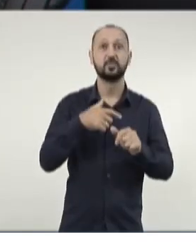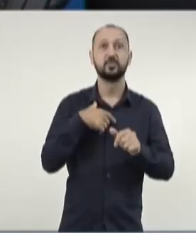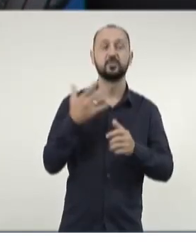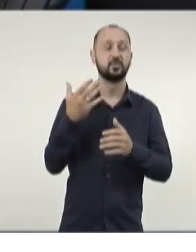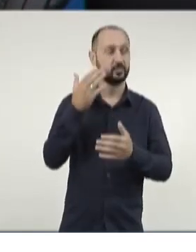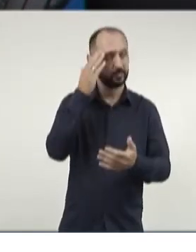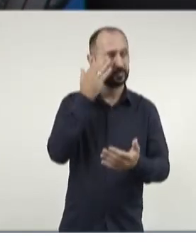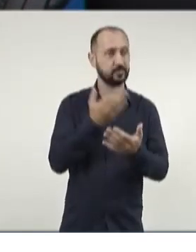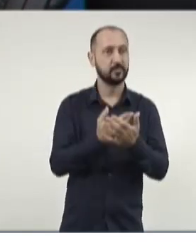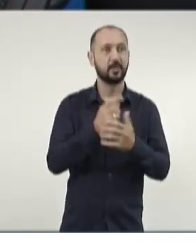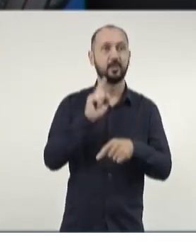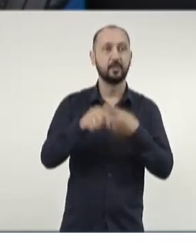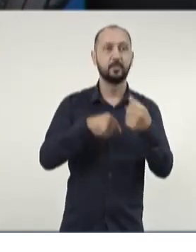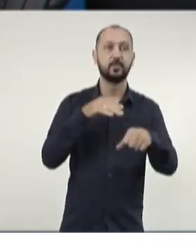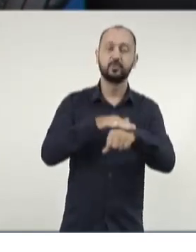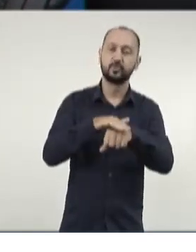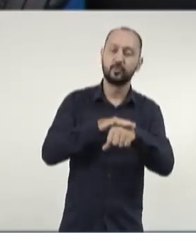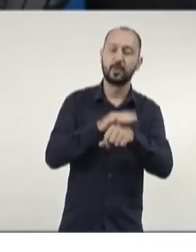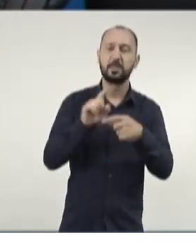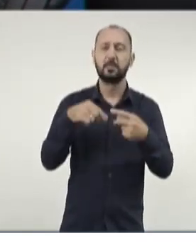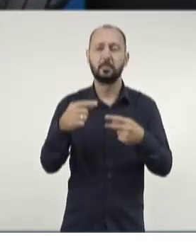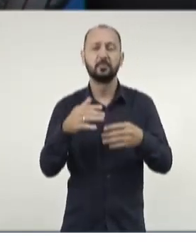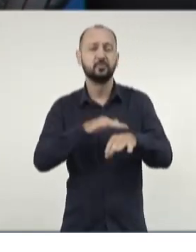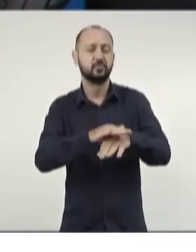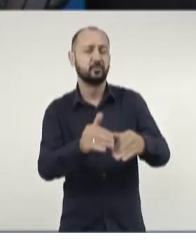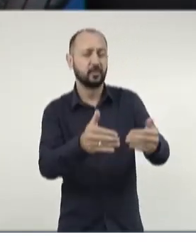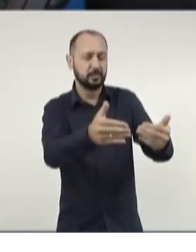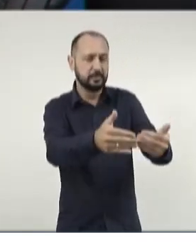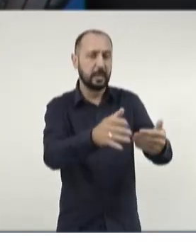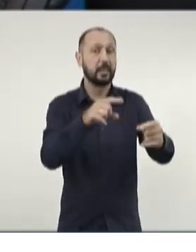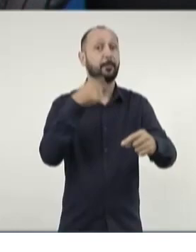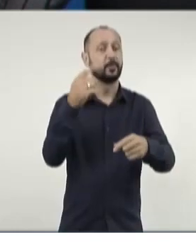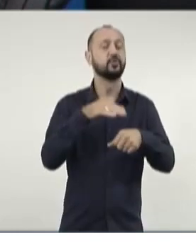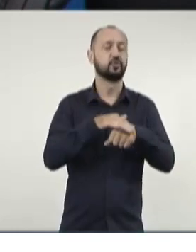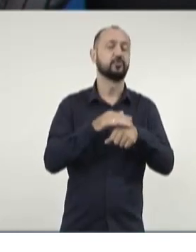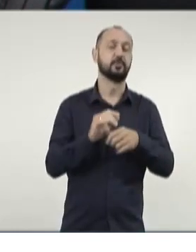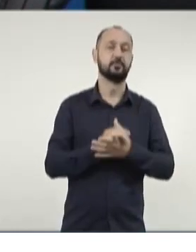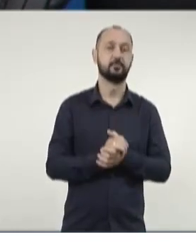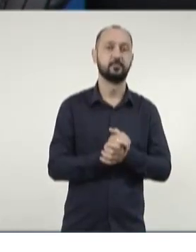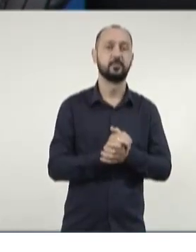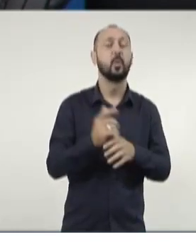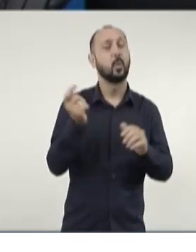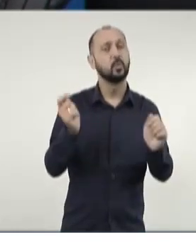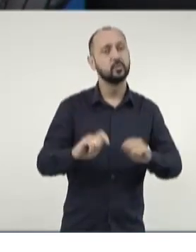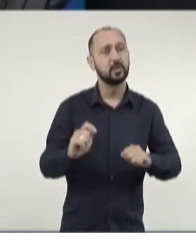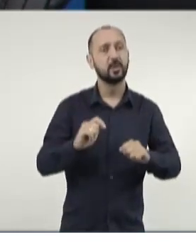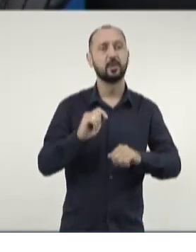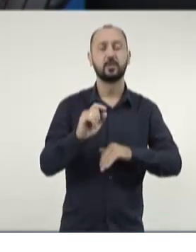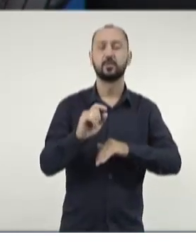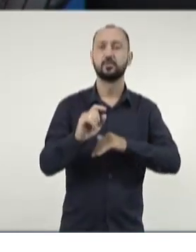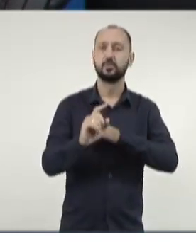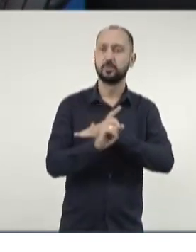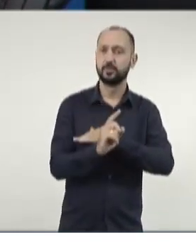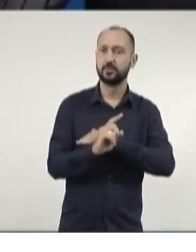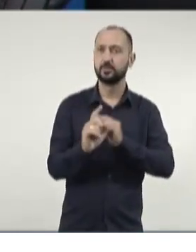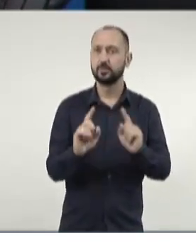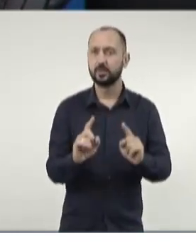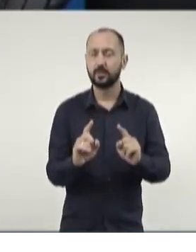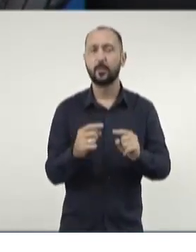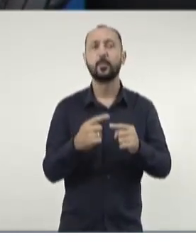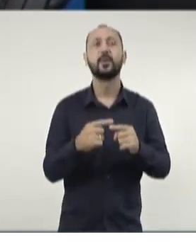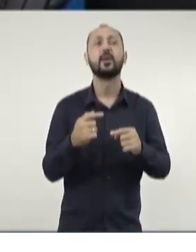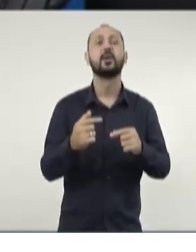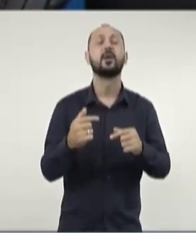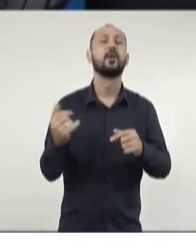a gente volta a falar amanhã ou depois de amanhã, ou sei lá, qualquer coisa. É possível isso no serviço? Não é possível? Por que